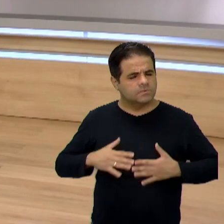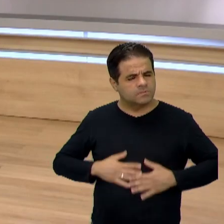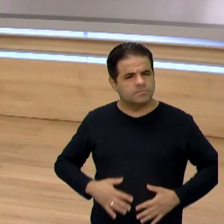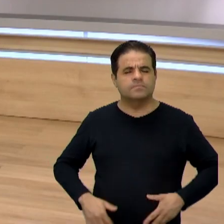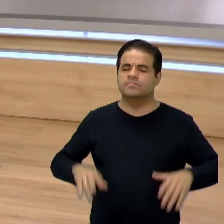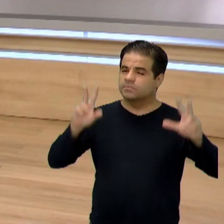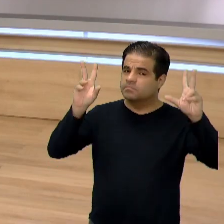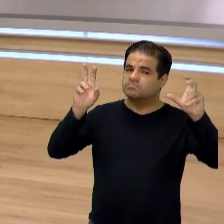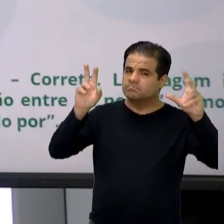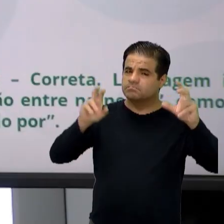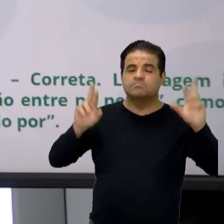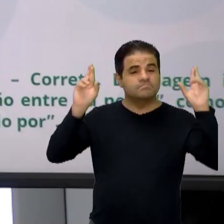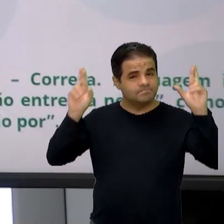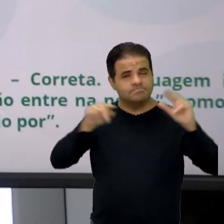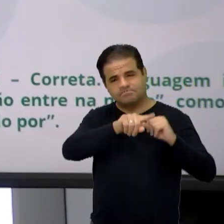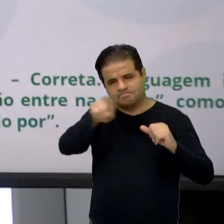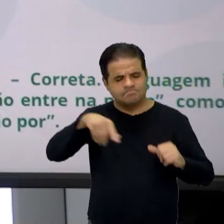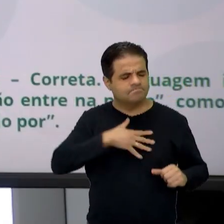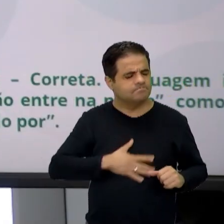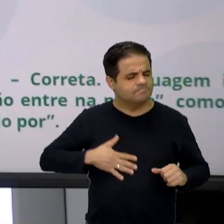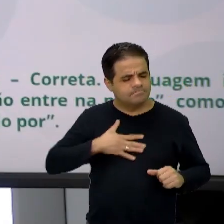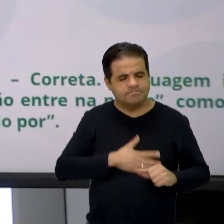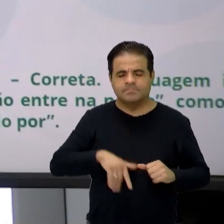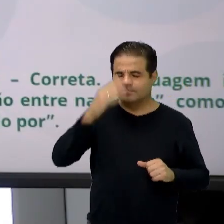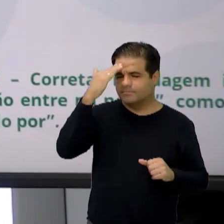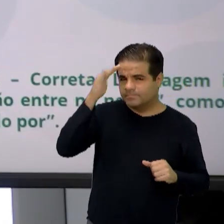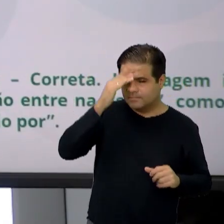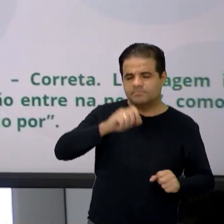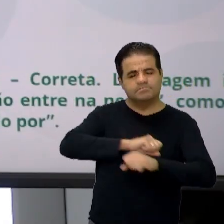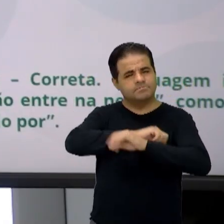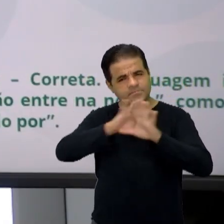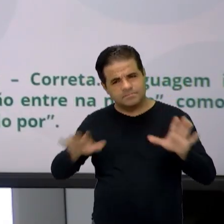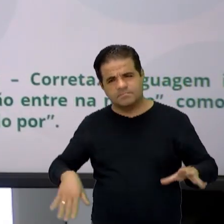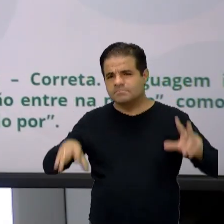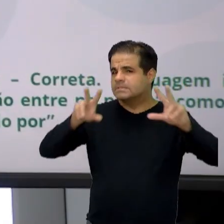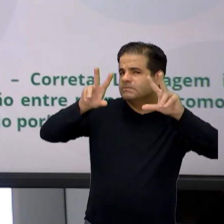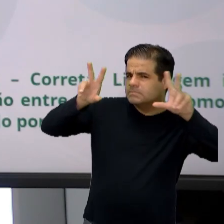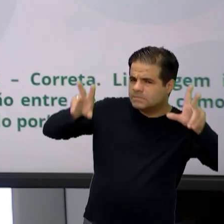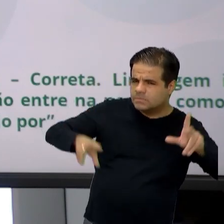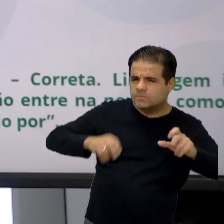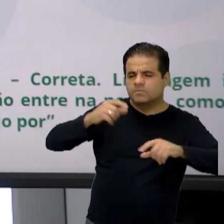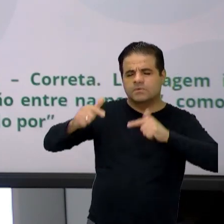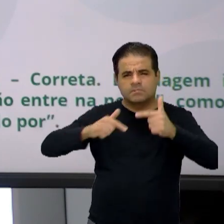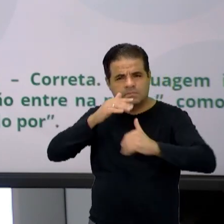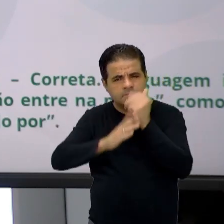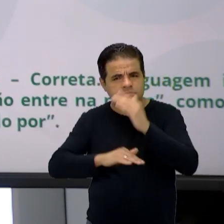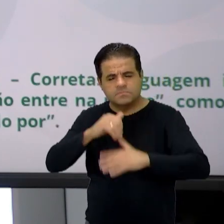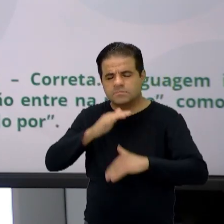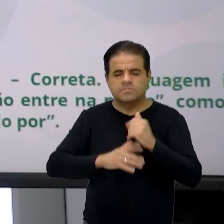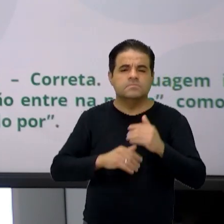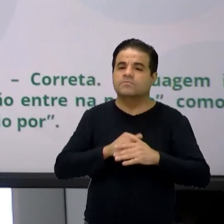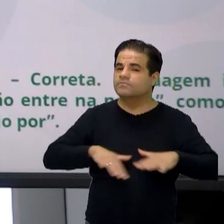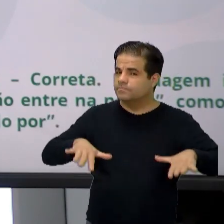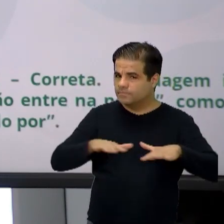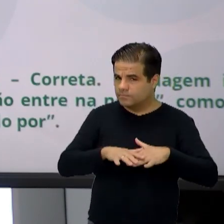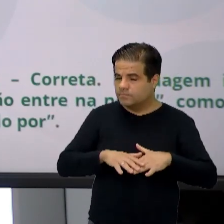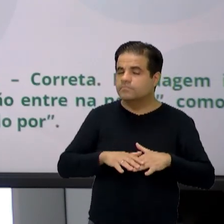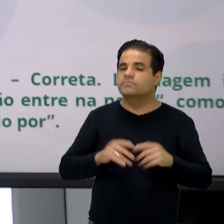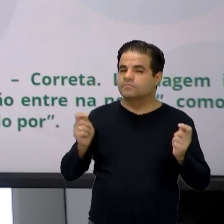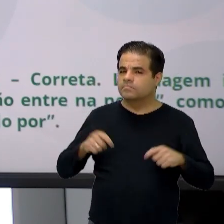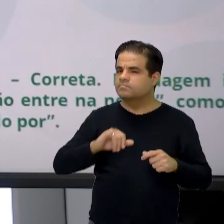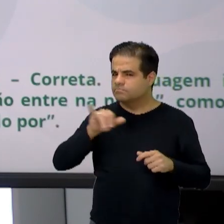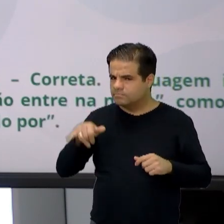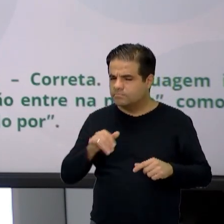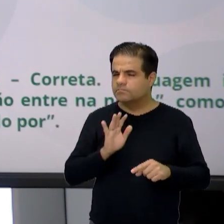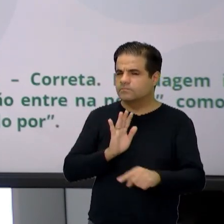as questões. Espero que vocês tenham conseguido entender aí os macetes, como trabalhar as habilidades nas questões. Seja